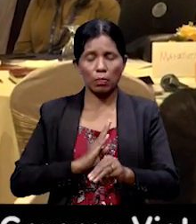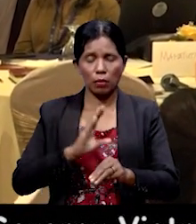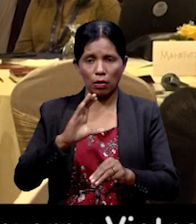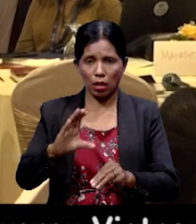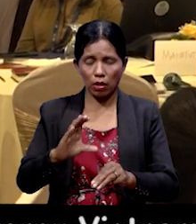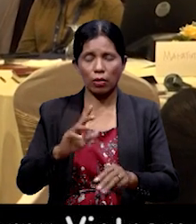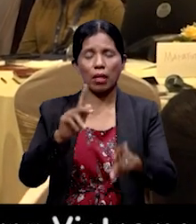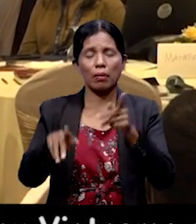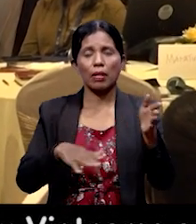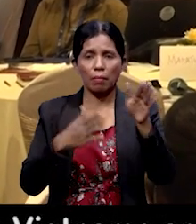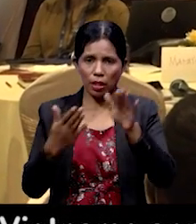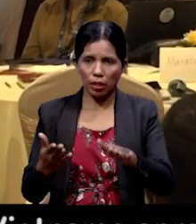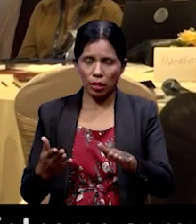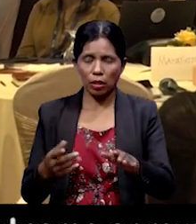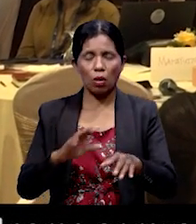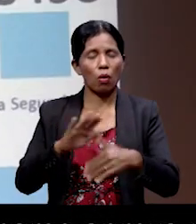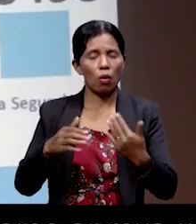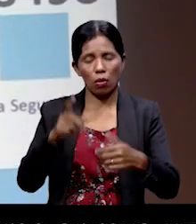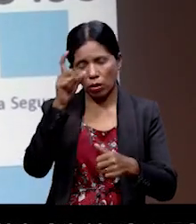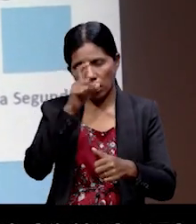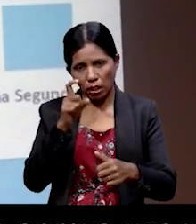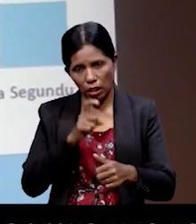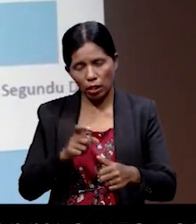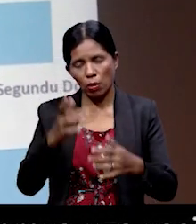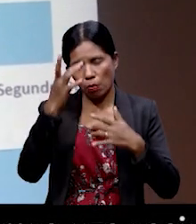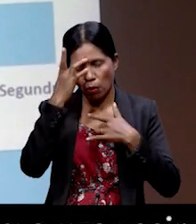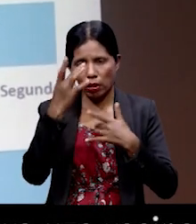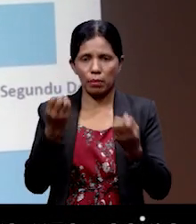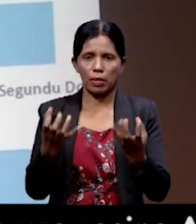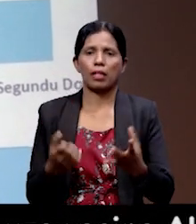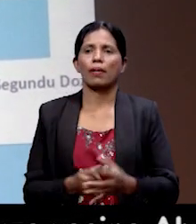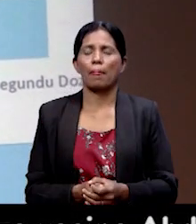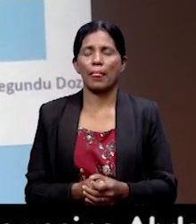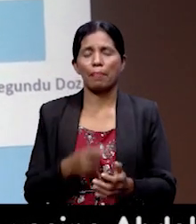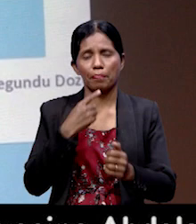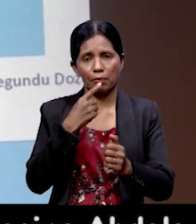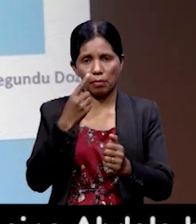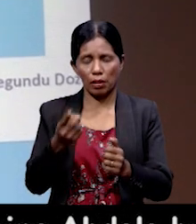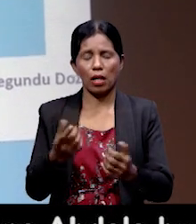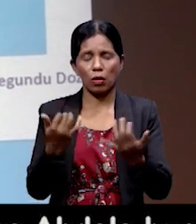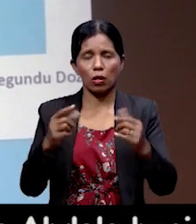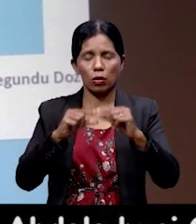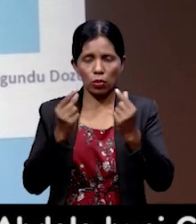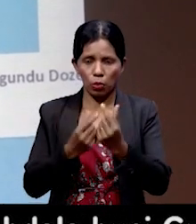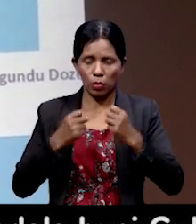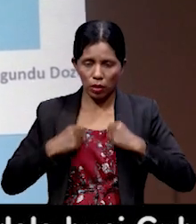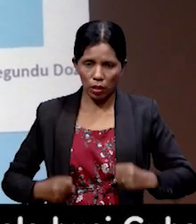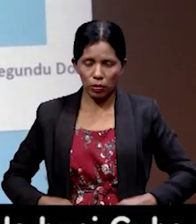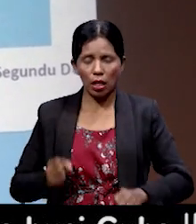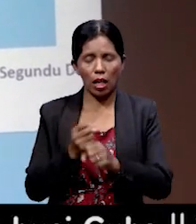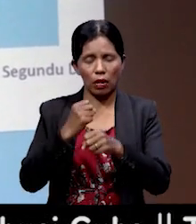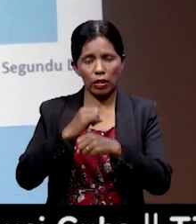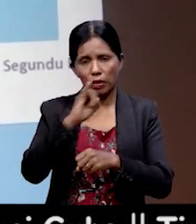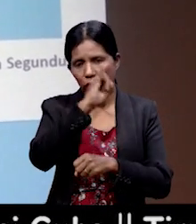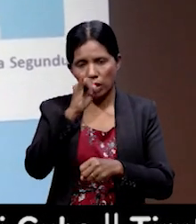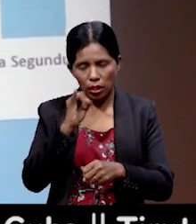Sira Neve Mate, né, maioria idosos, não moras complicado. Domingos explica da Daun na equipa saúde halau pela investigação, ba